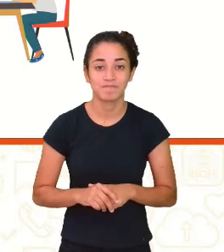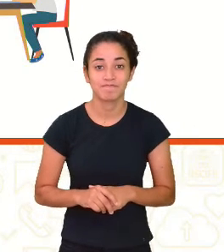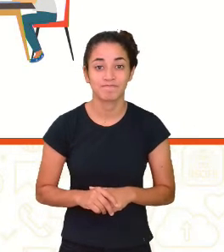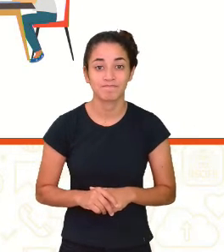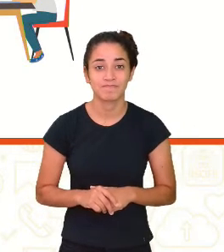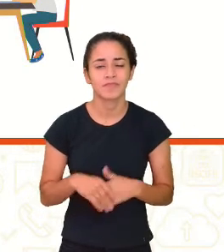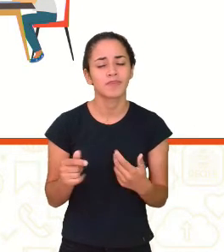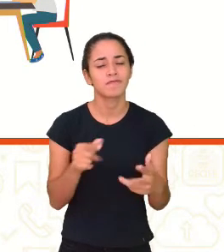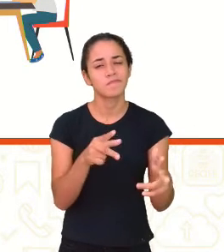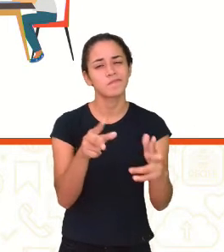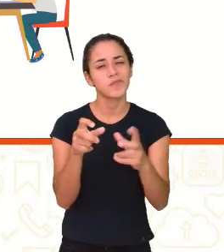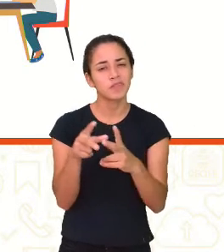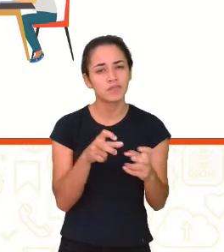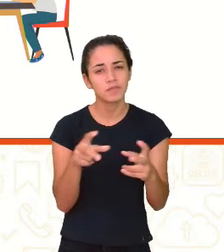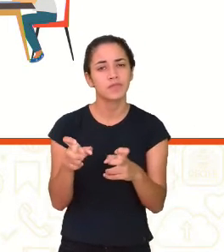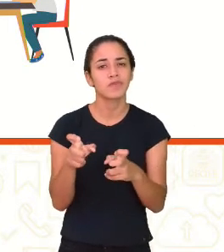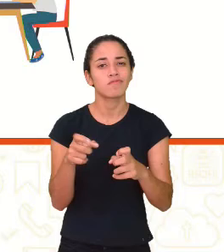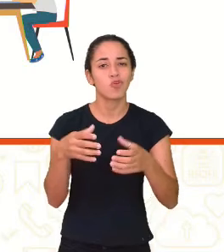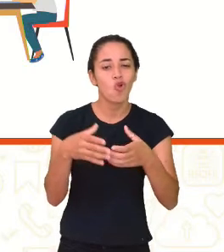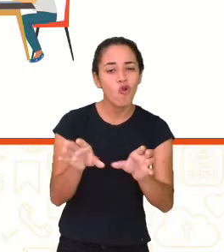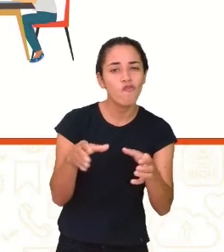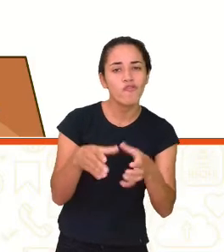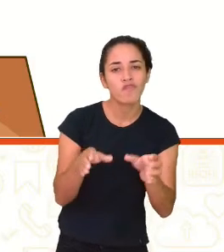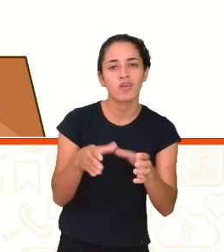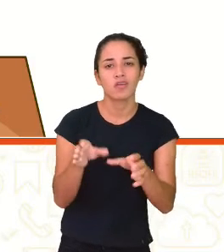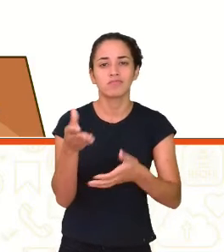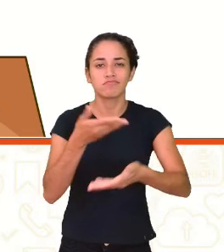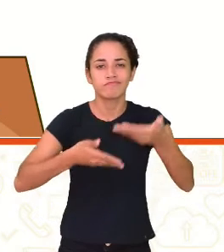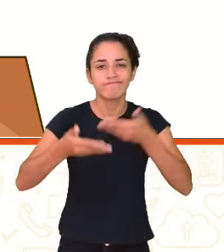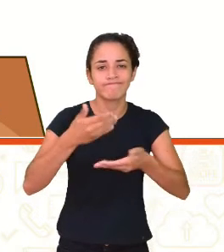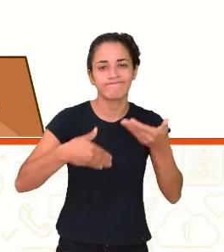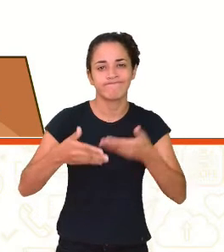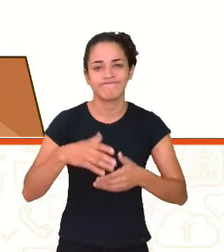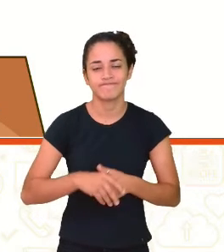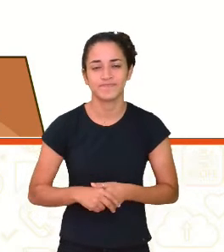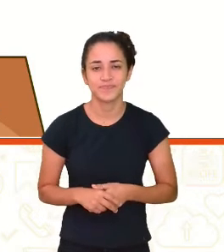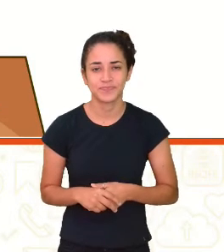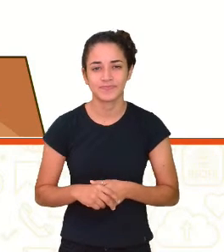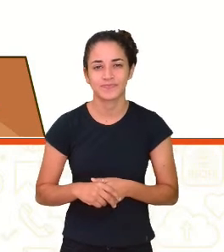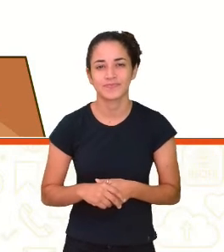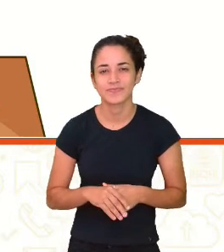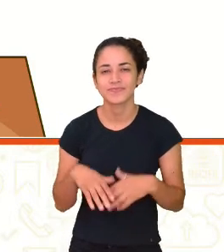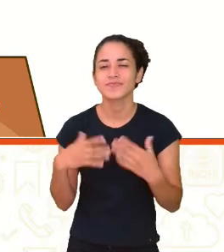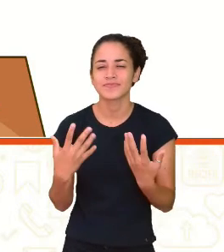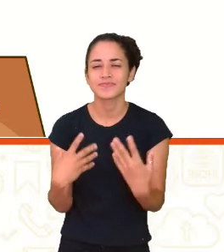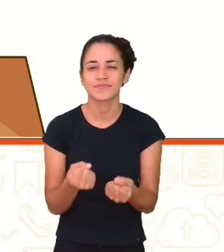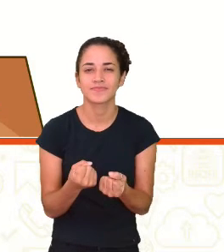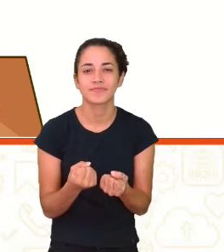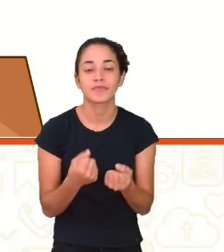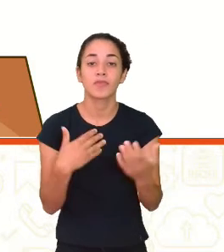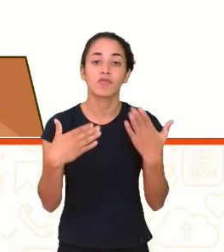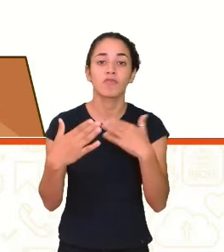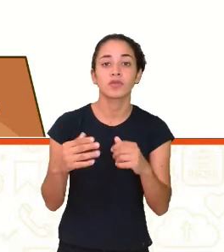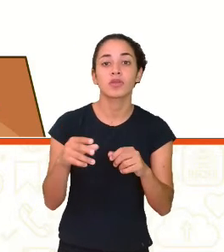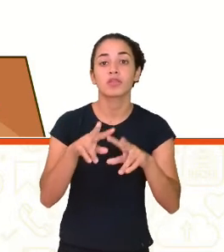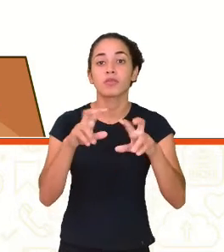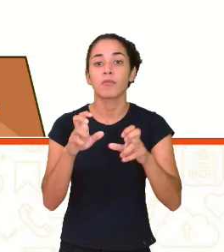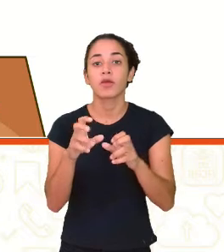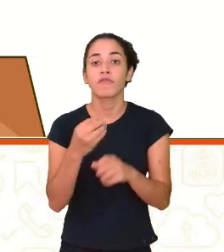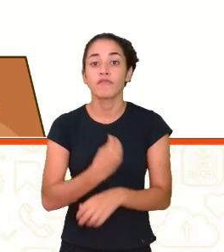vai perceber convivendo com o outro. Então, vamos falar agora um pouquinho sobre